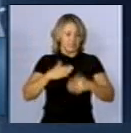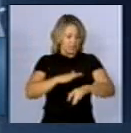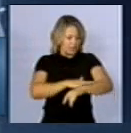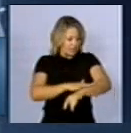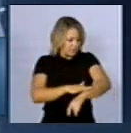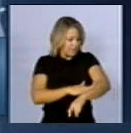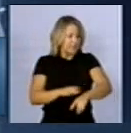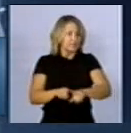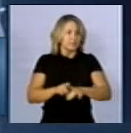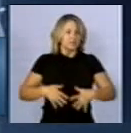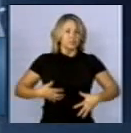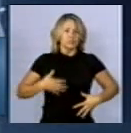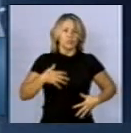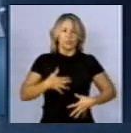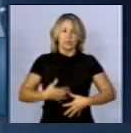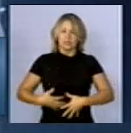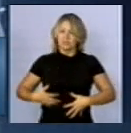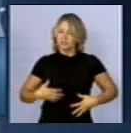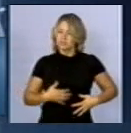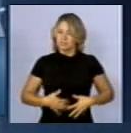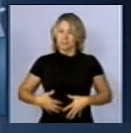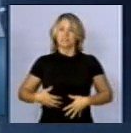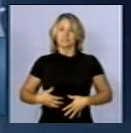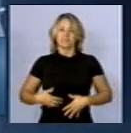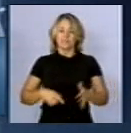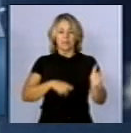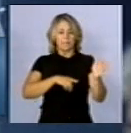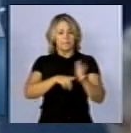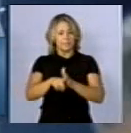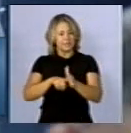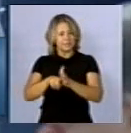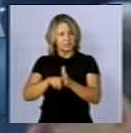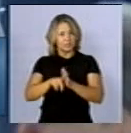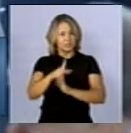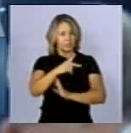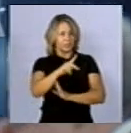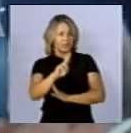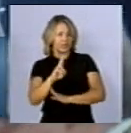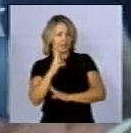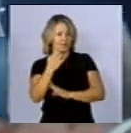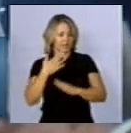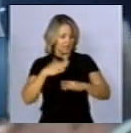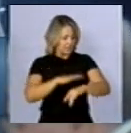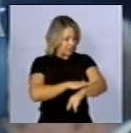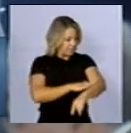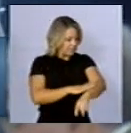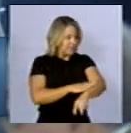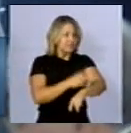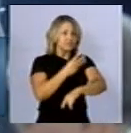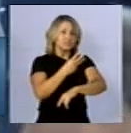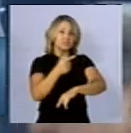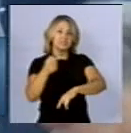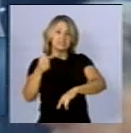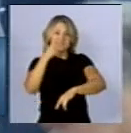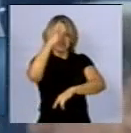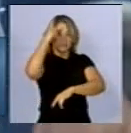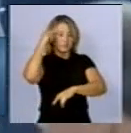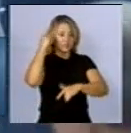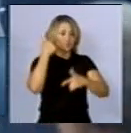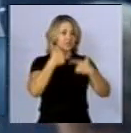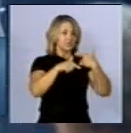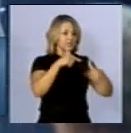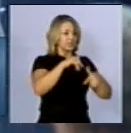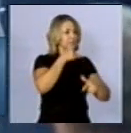como do organismo em geral foram pesquisados o PH da pele de 37 eletricitário de diversas